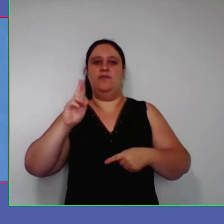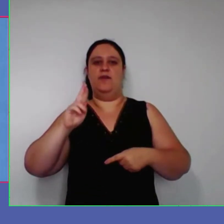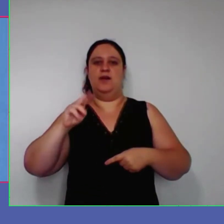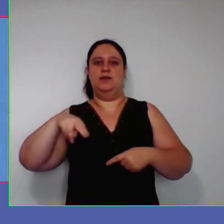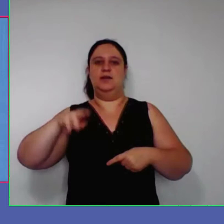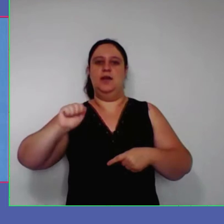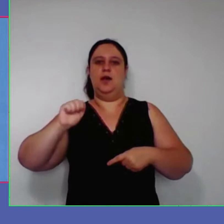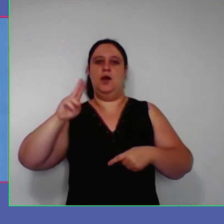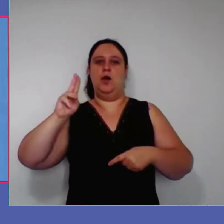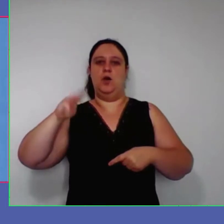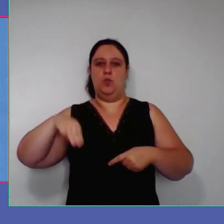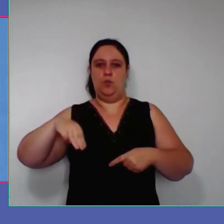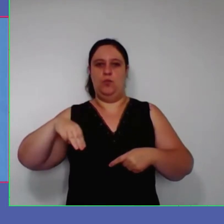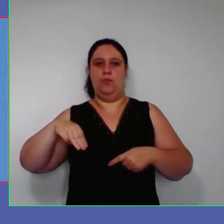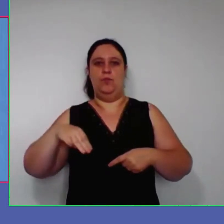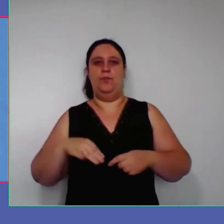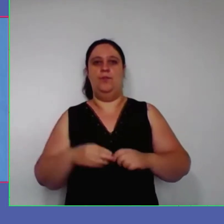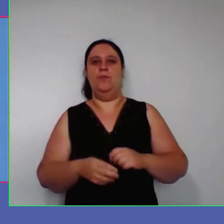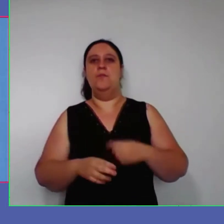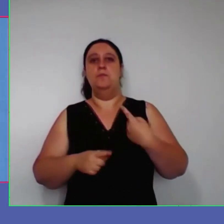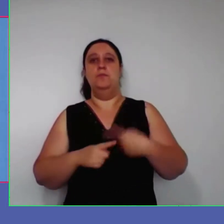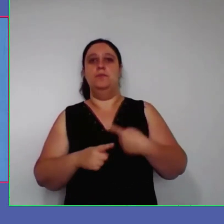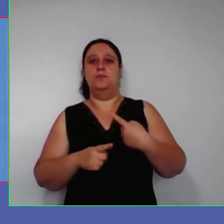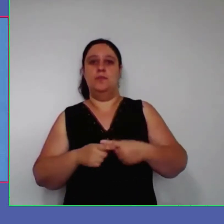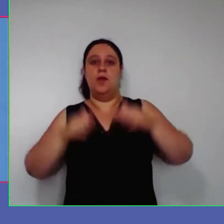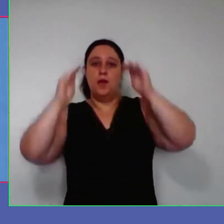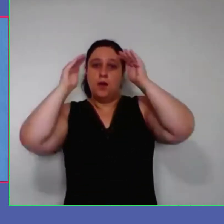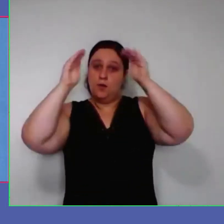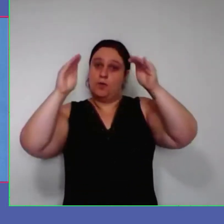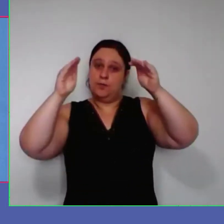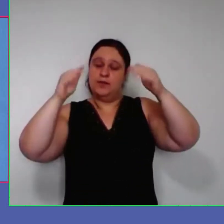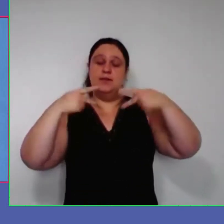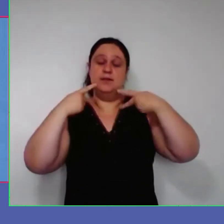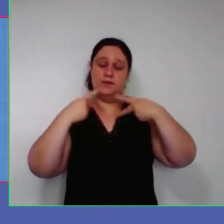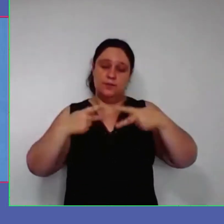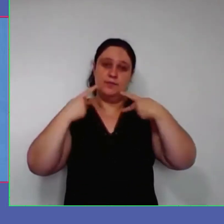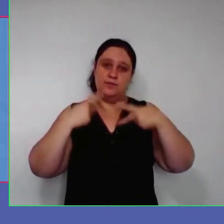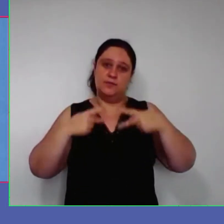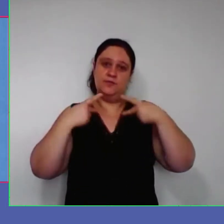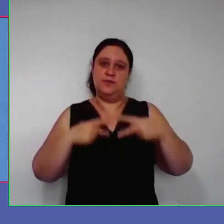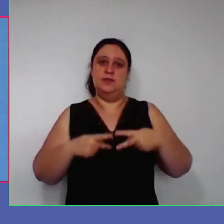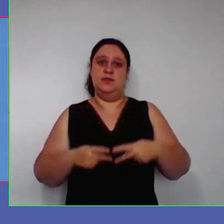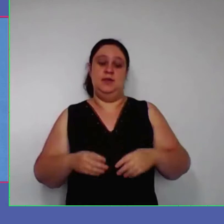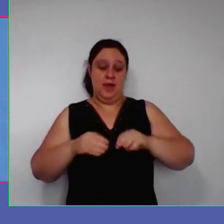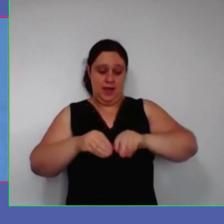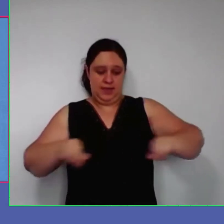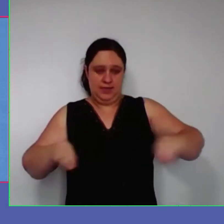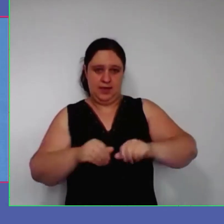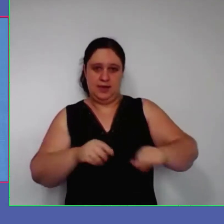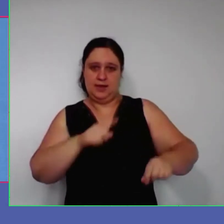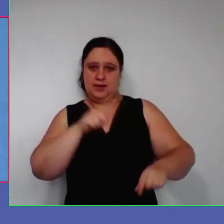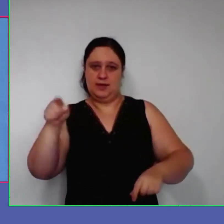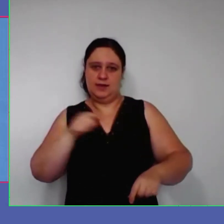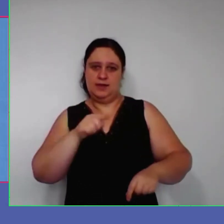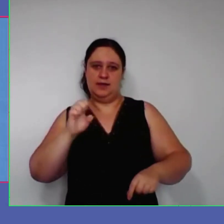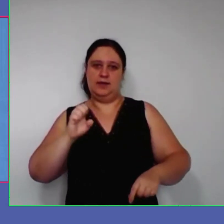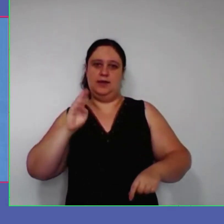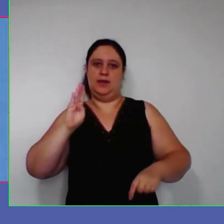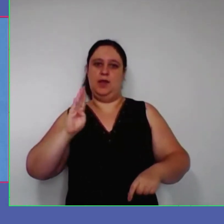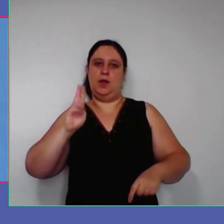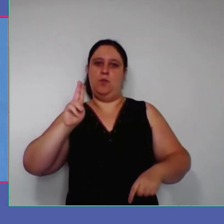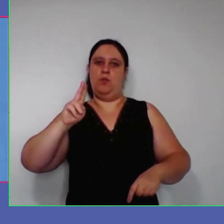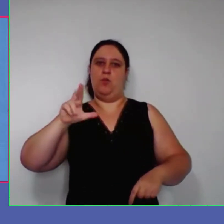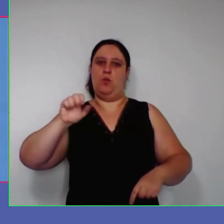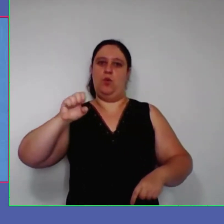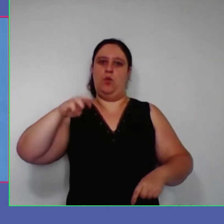fora dito por intermédio do profeta Isaías: terra de Zebulon, terra de Naftali, caminho do